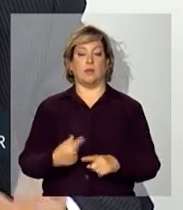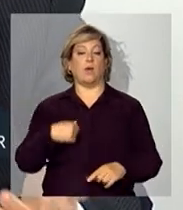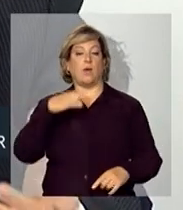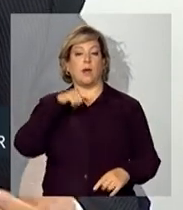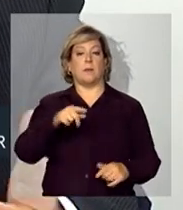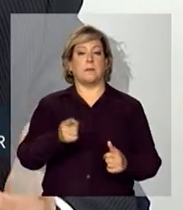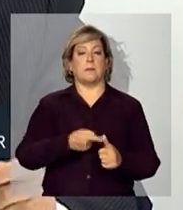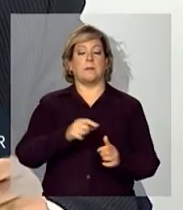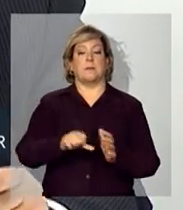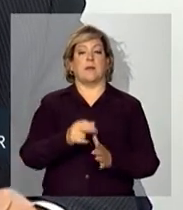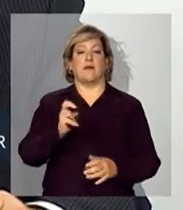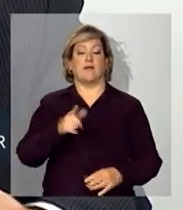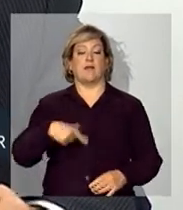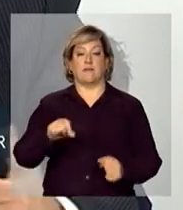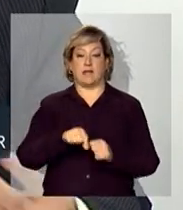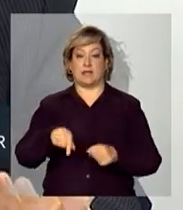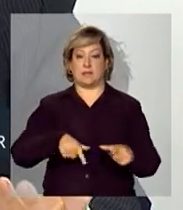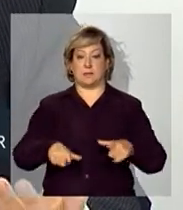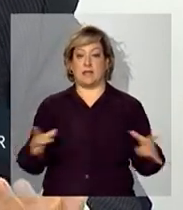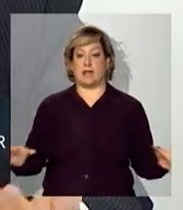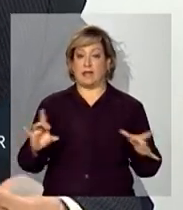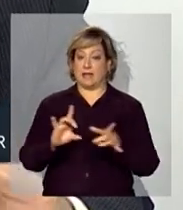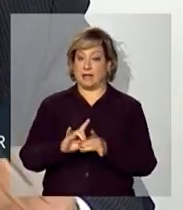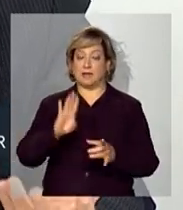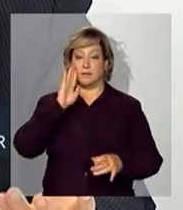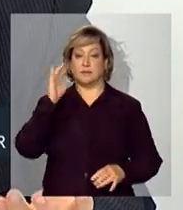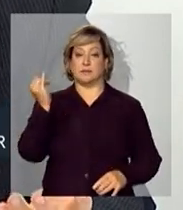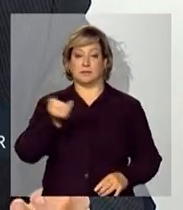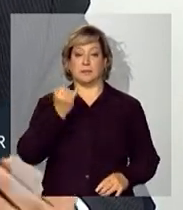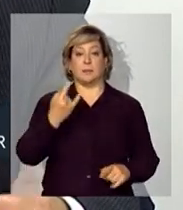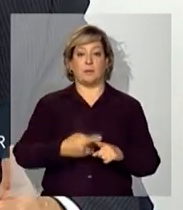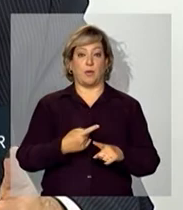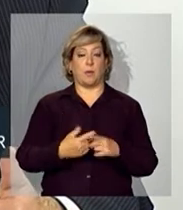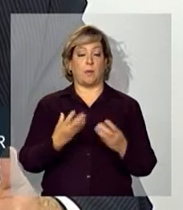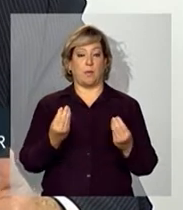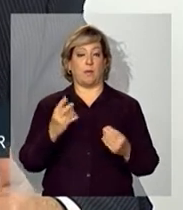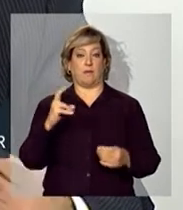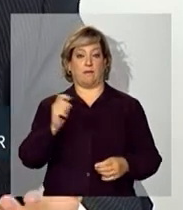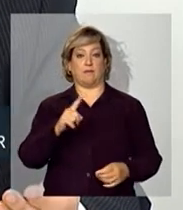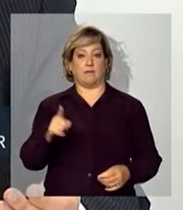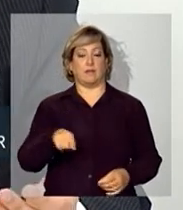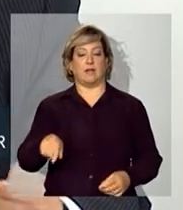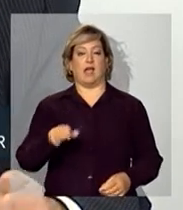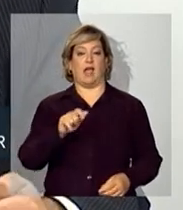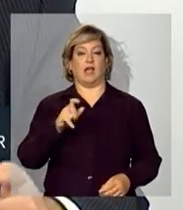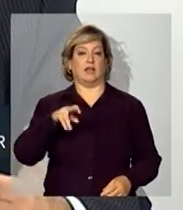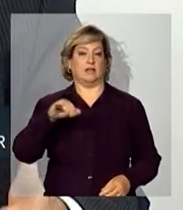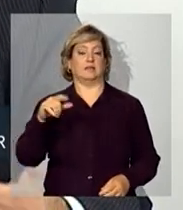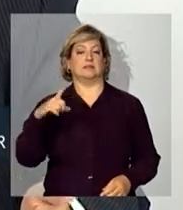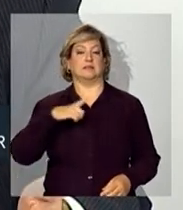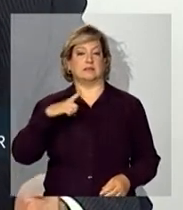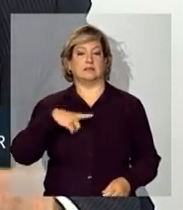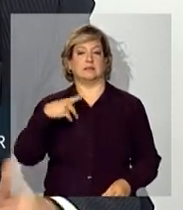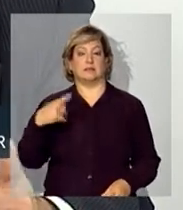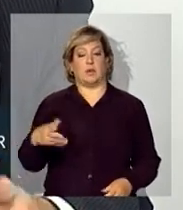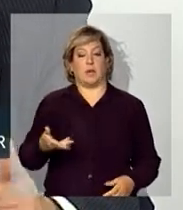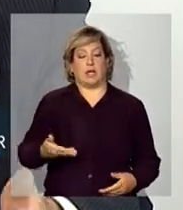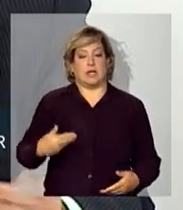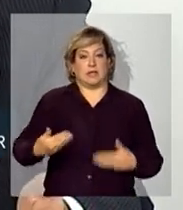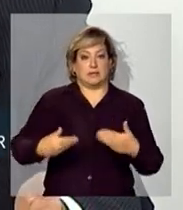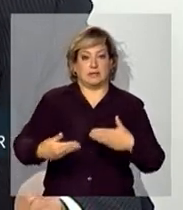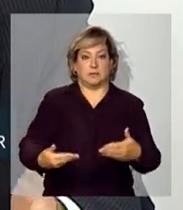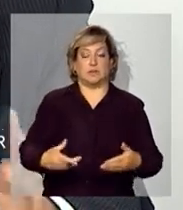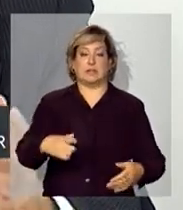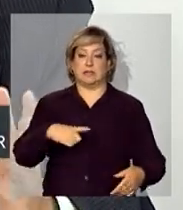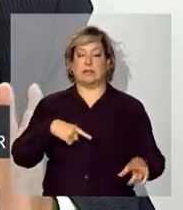fazendo esse trabalho integrado O que é fundamental porque muitas vezes a agência tem o seu ritmo a sua estrutura trabalha